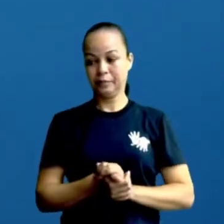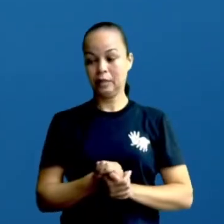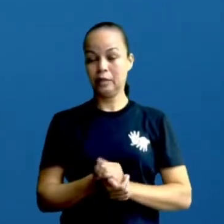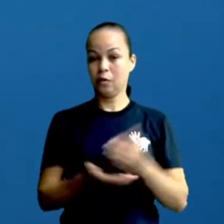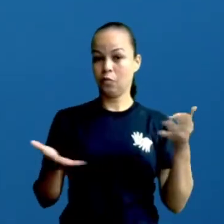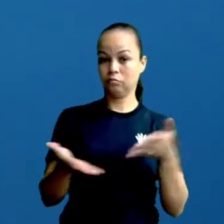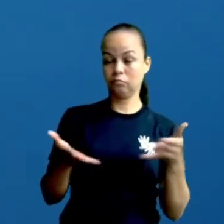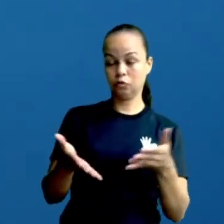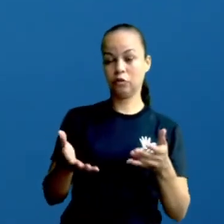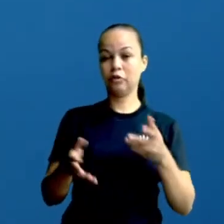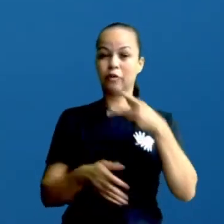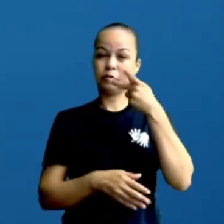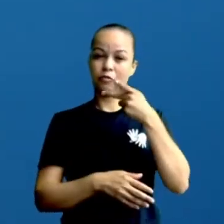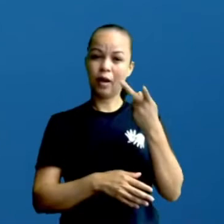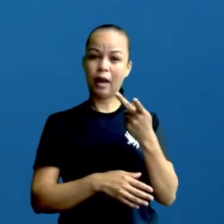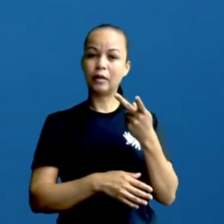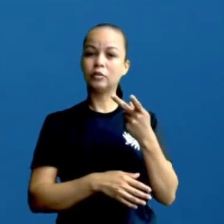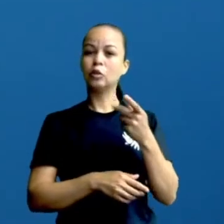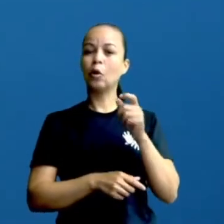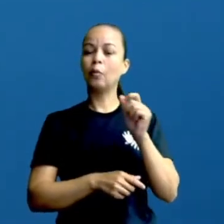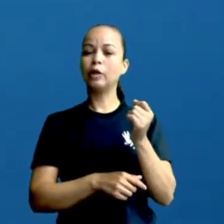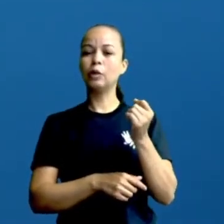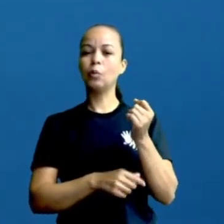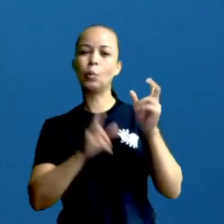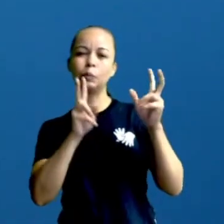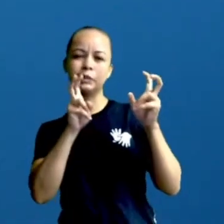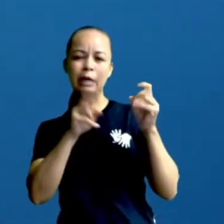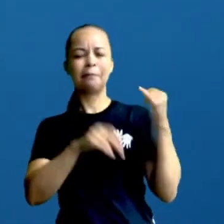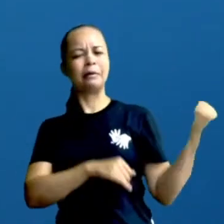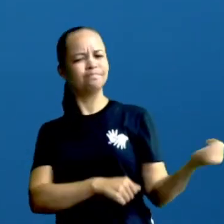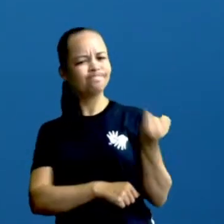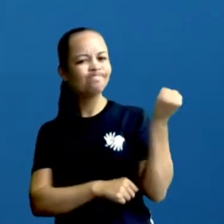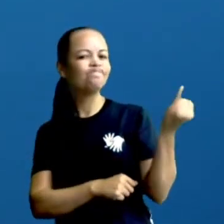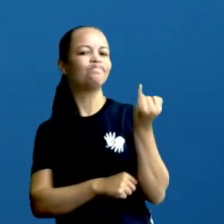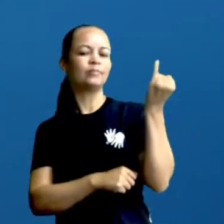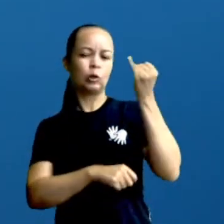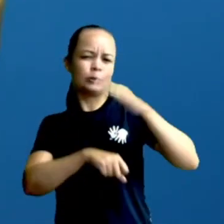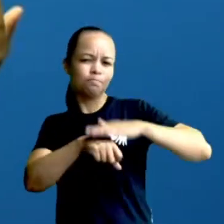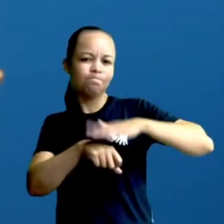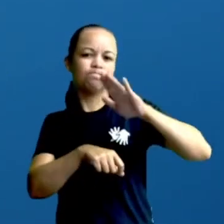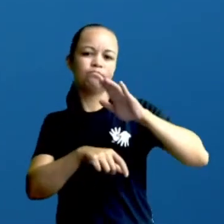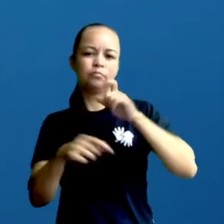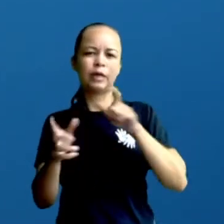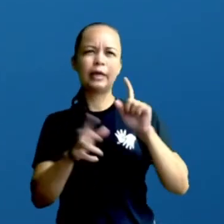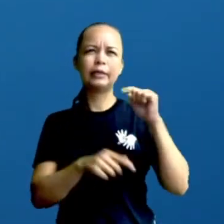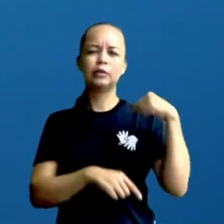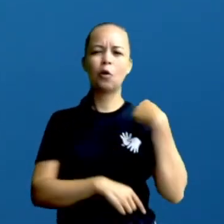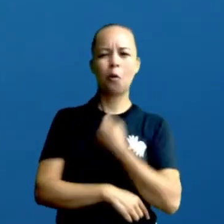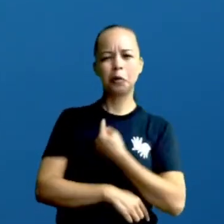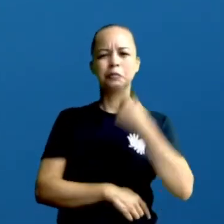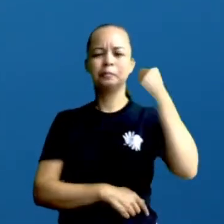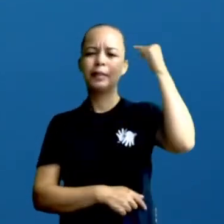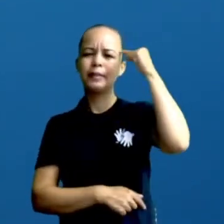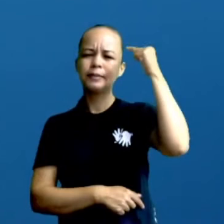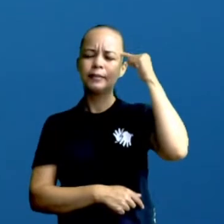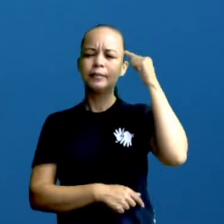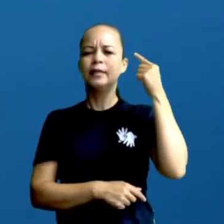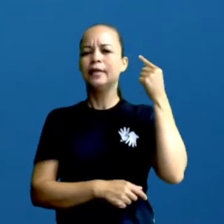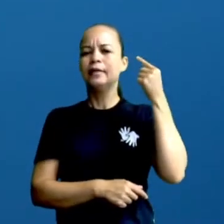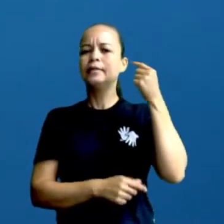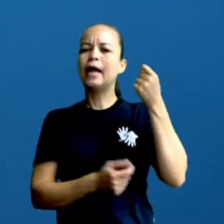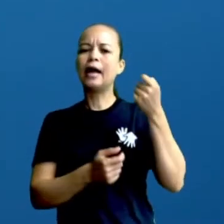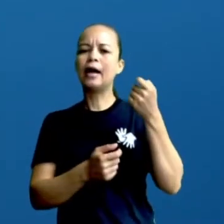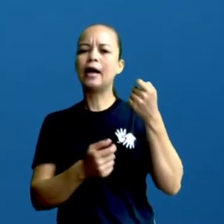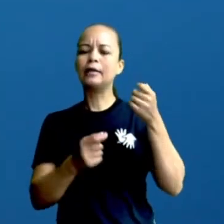é extremamente importante para a gente pensar na sociedade, na natureza, no